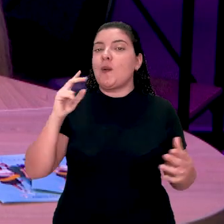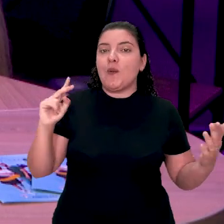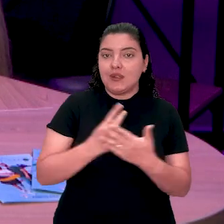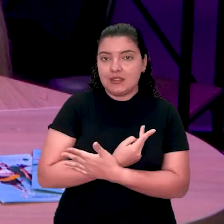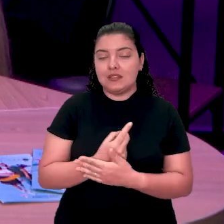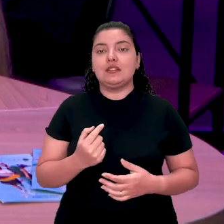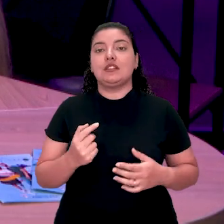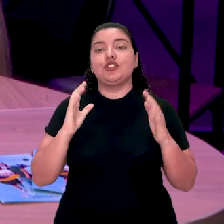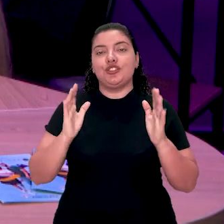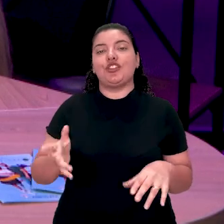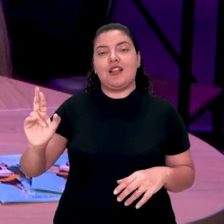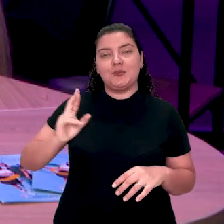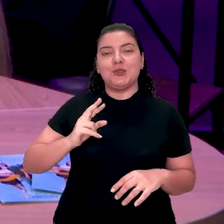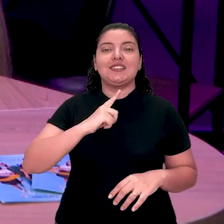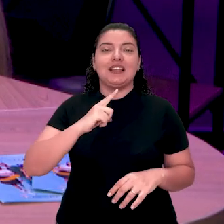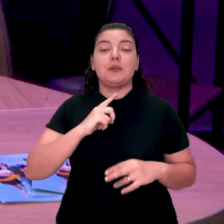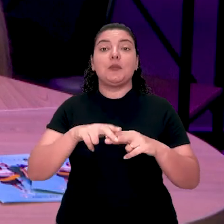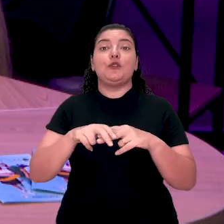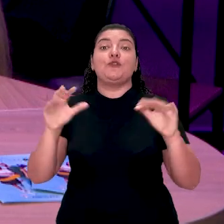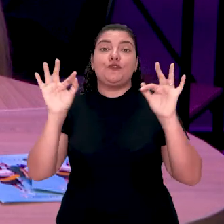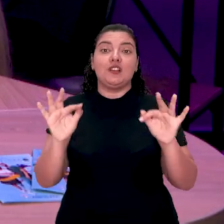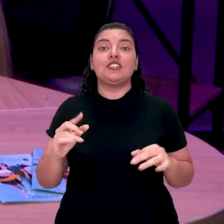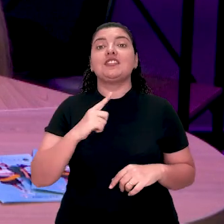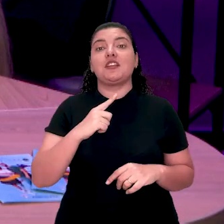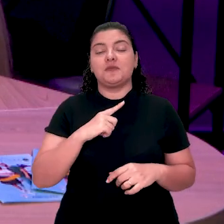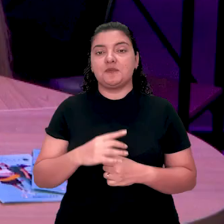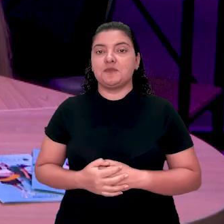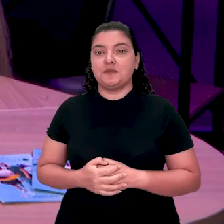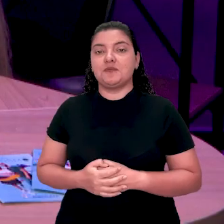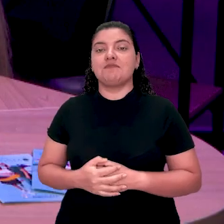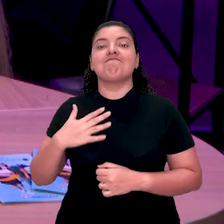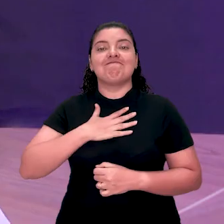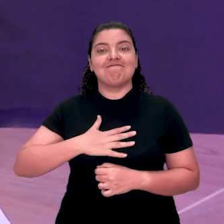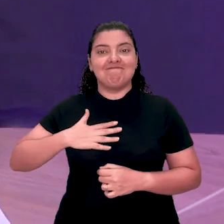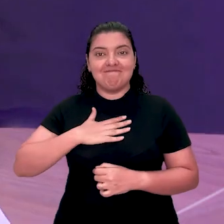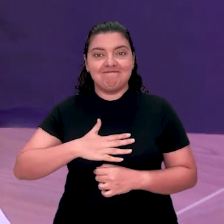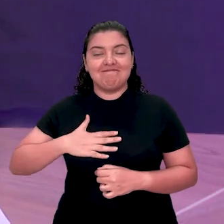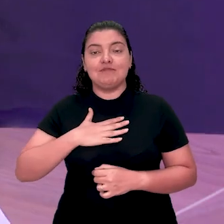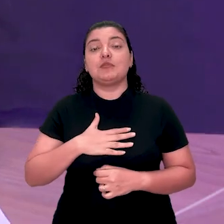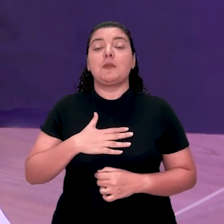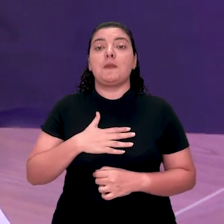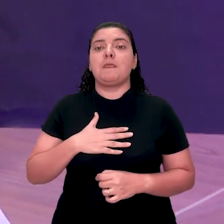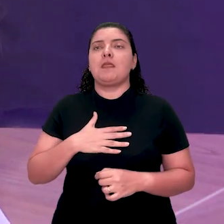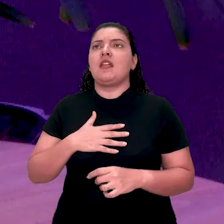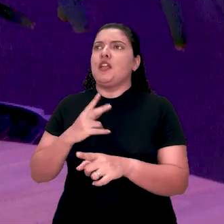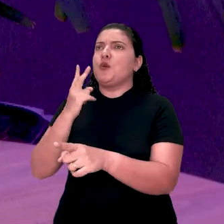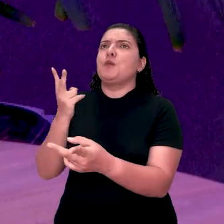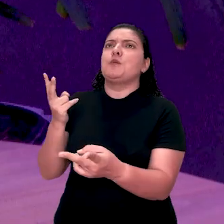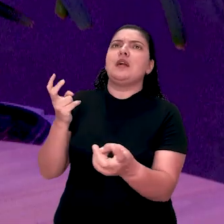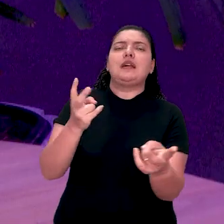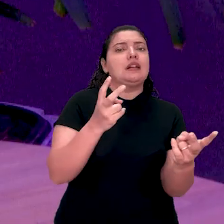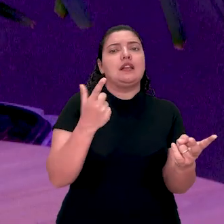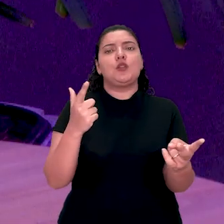acontecer, eu já tive essa resposta. Então, eu fico muito feliz. É muito gratificante. É muito gratificante. E não me vejo,